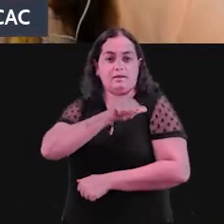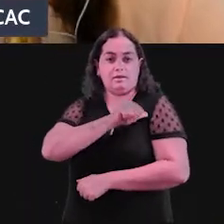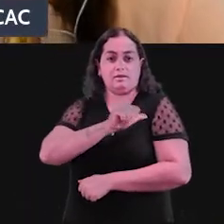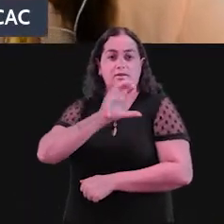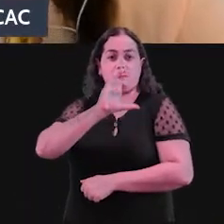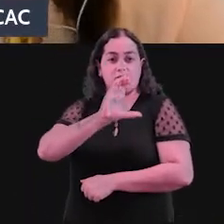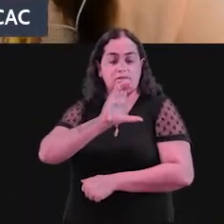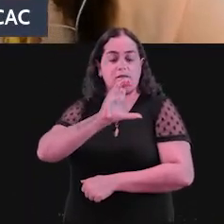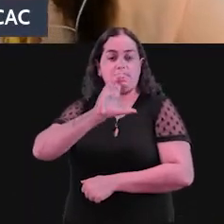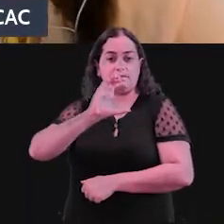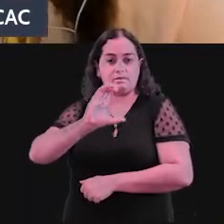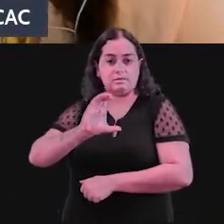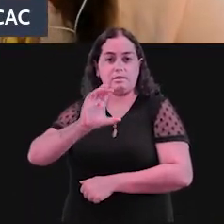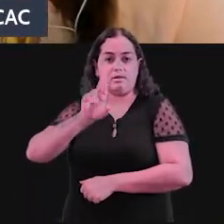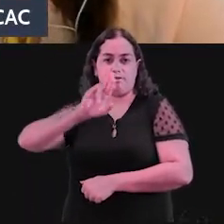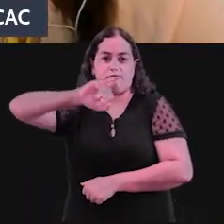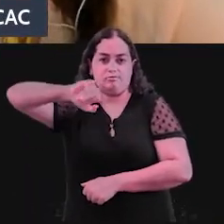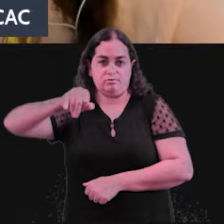a Fundação CECIERJ.